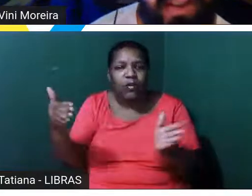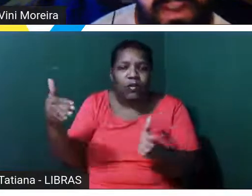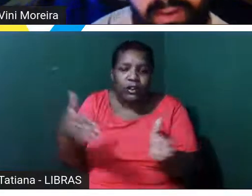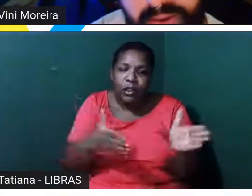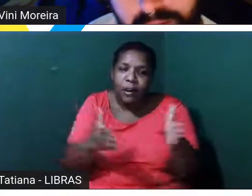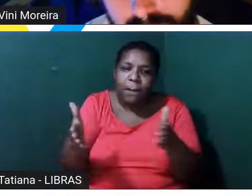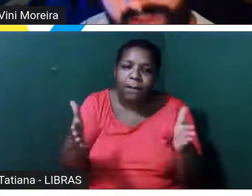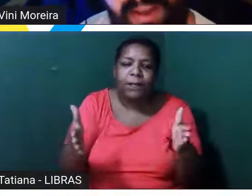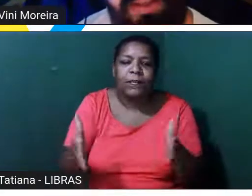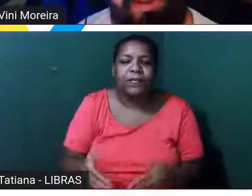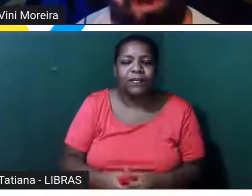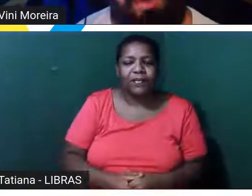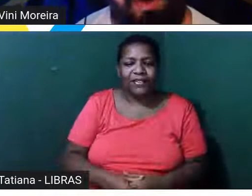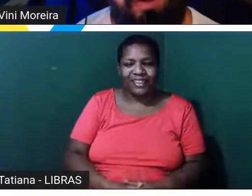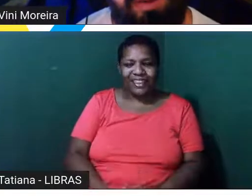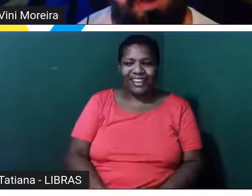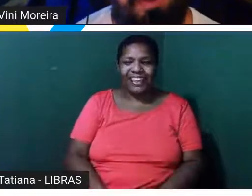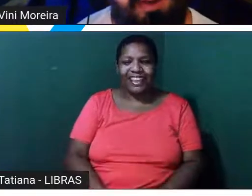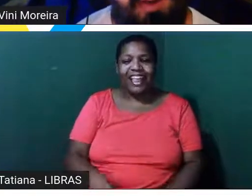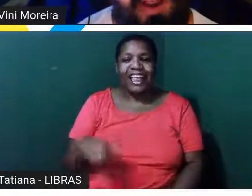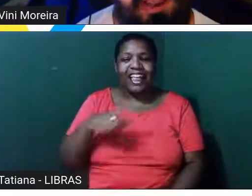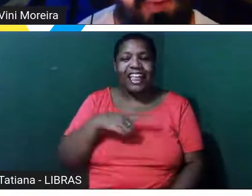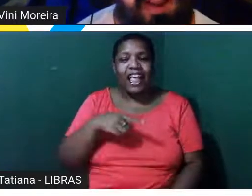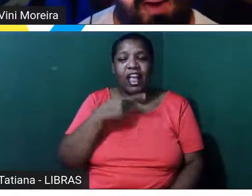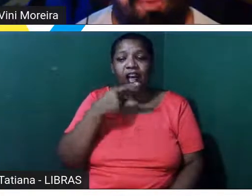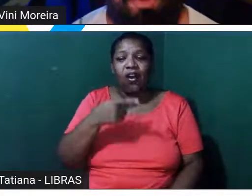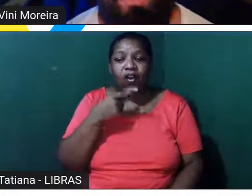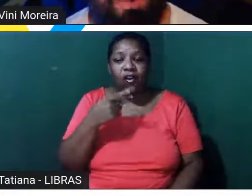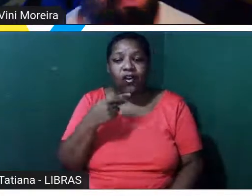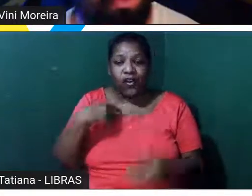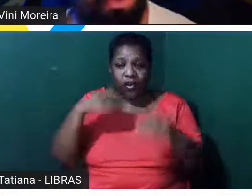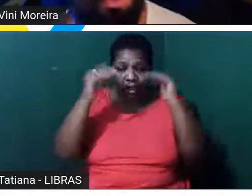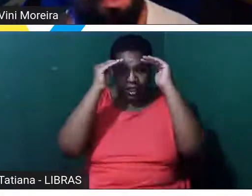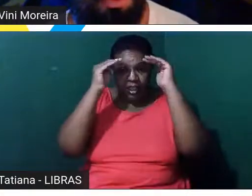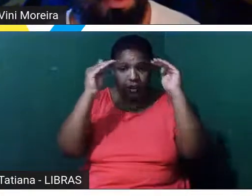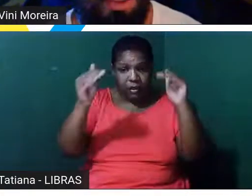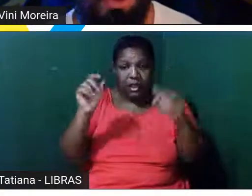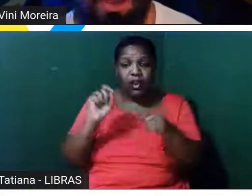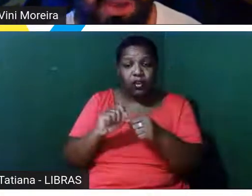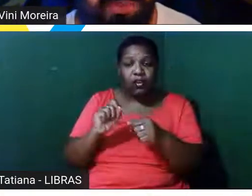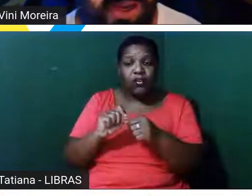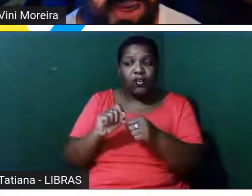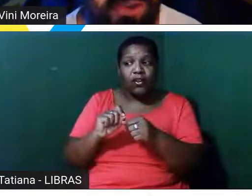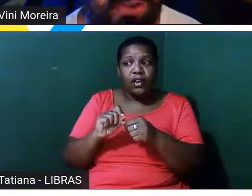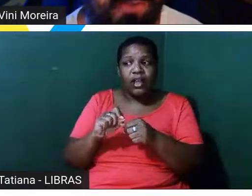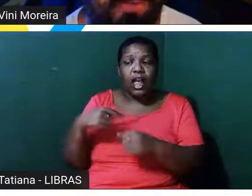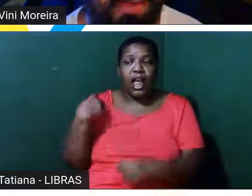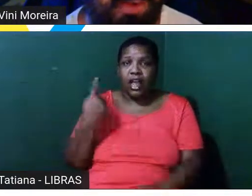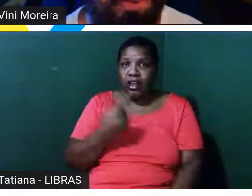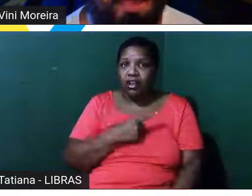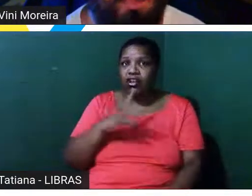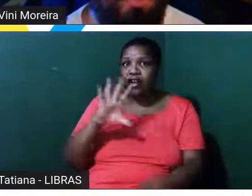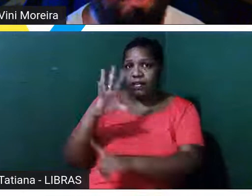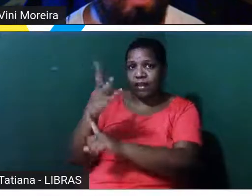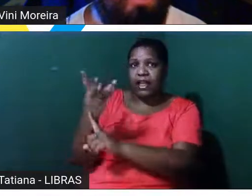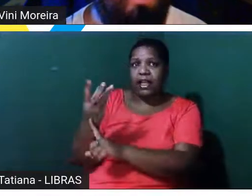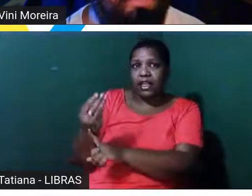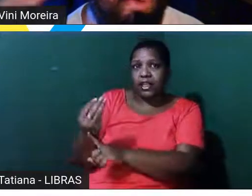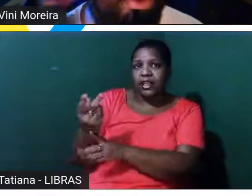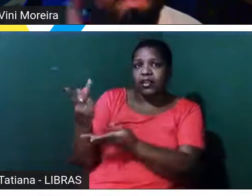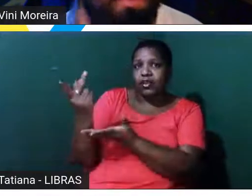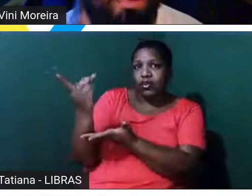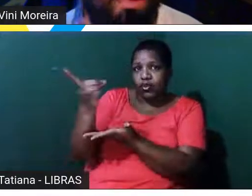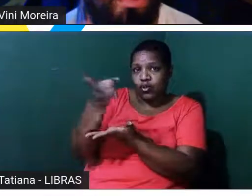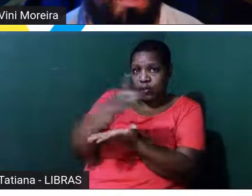é até uma esse argumento de respeitar o que foi feito a gente teve ache né o design que